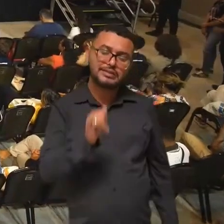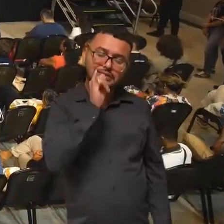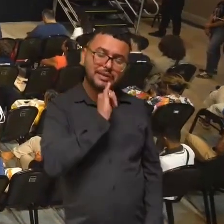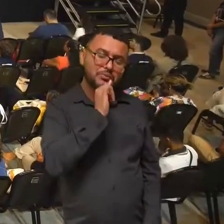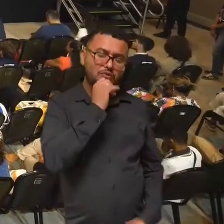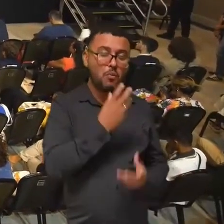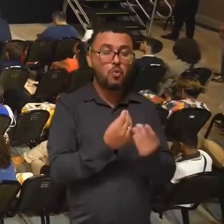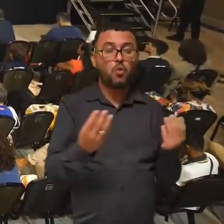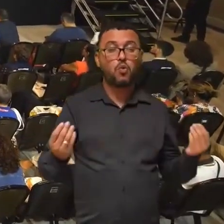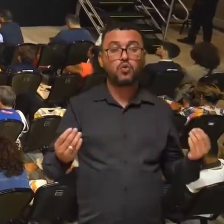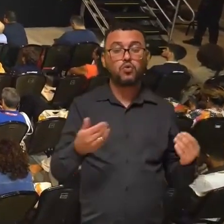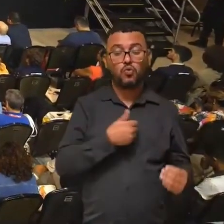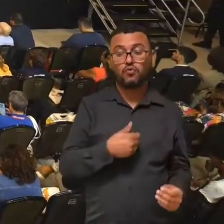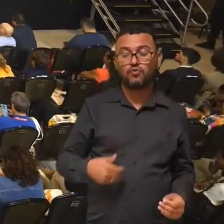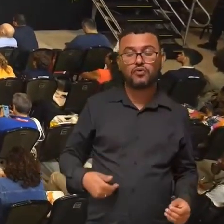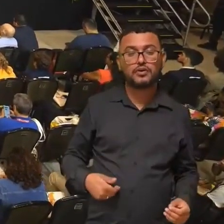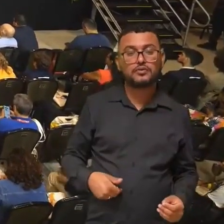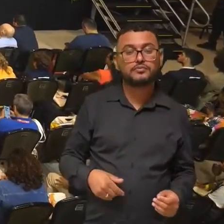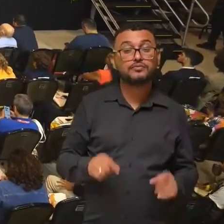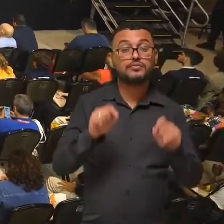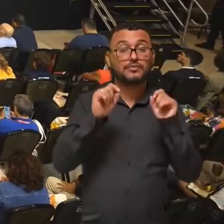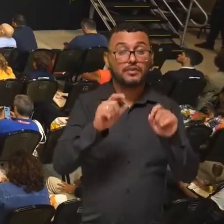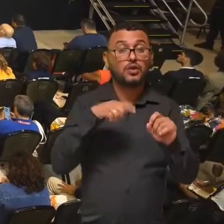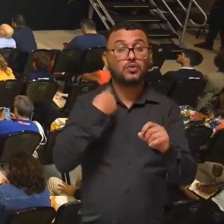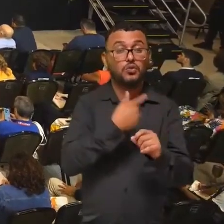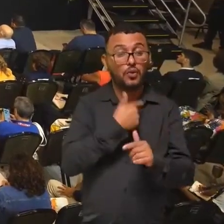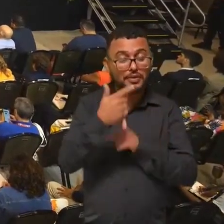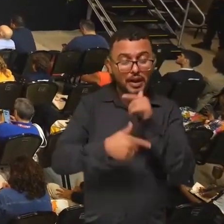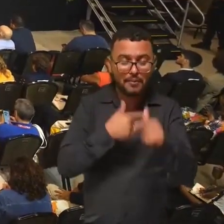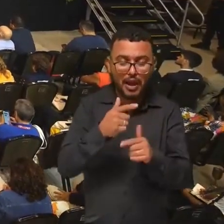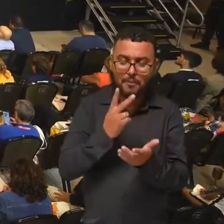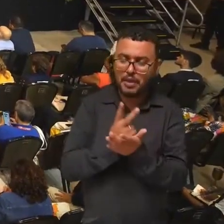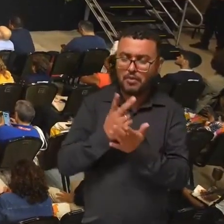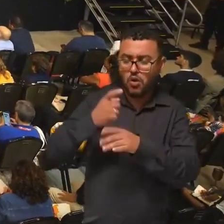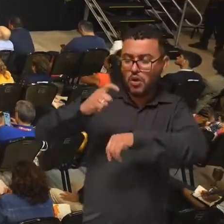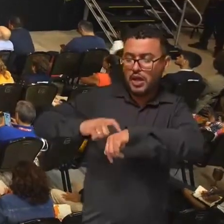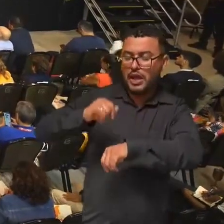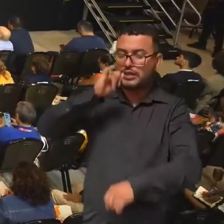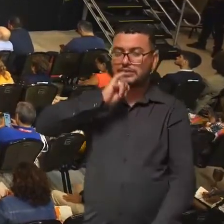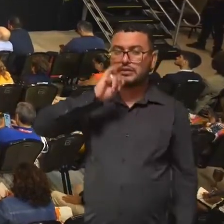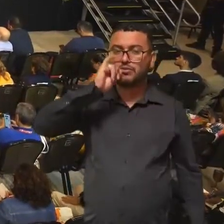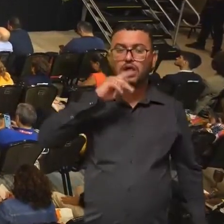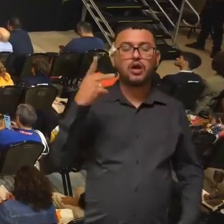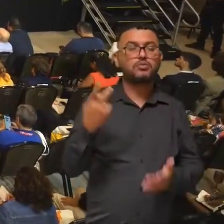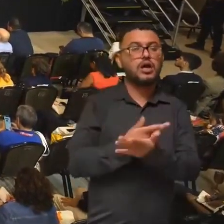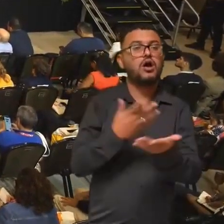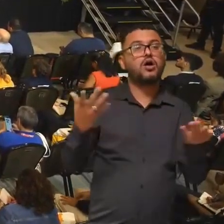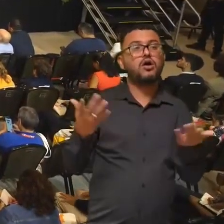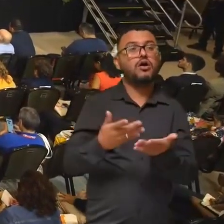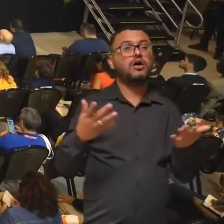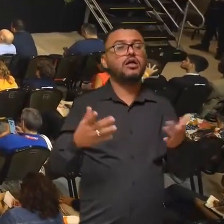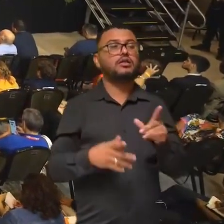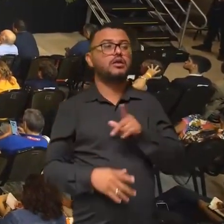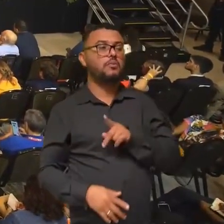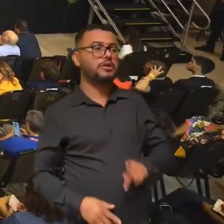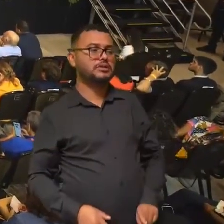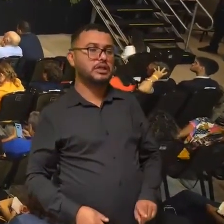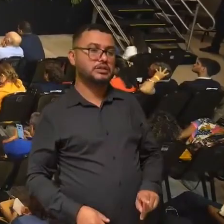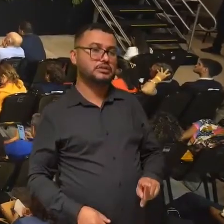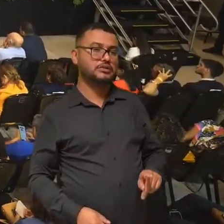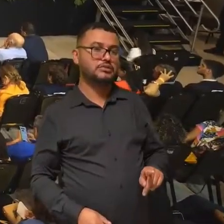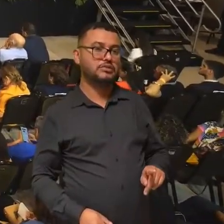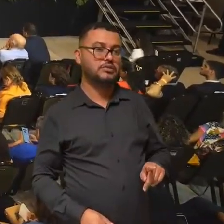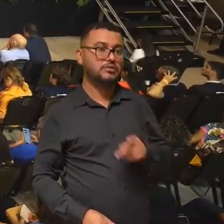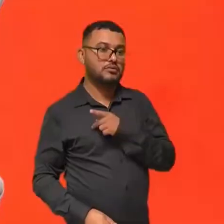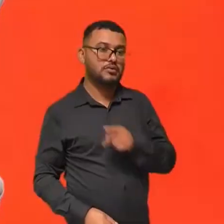disso, da gente trabalhar. Ao mesmo tempo, tu pega, por exemplo, um caso que eu lembro agora, avião presidencial, o que na época chamavam de Aerolula. A gente